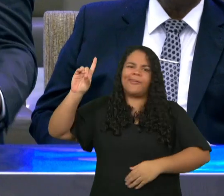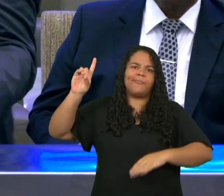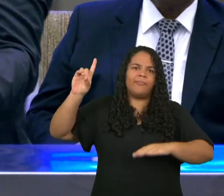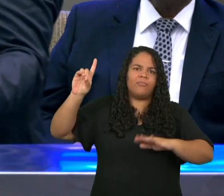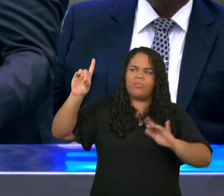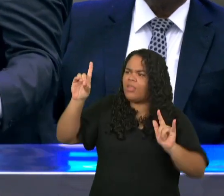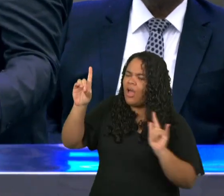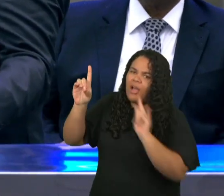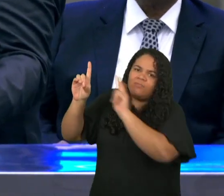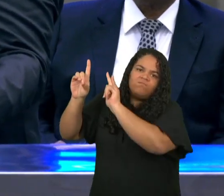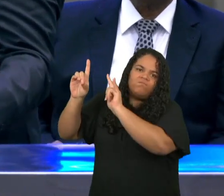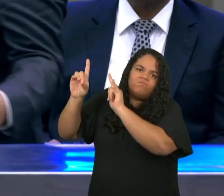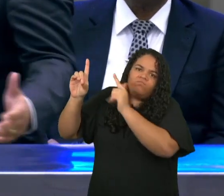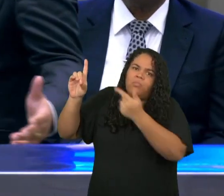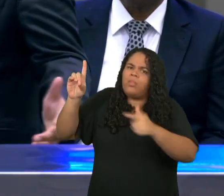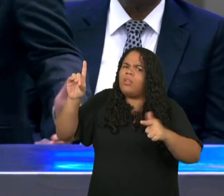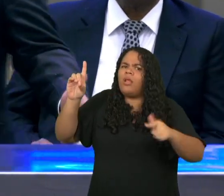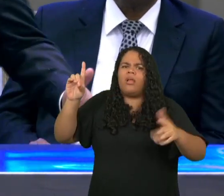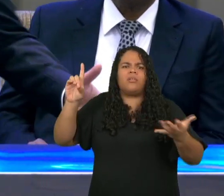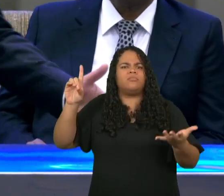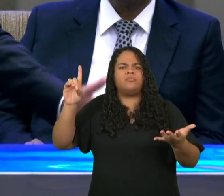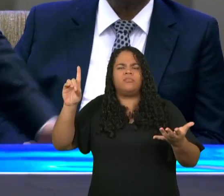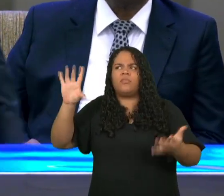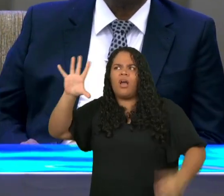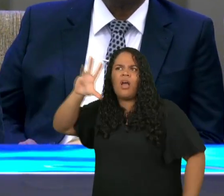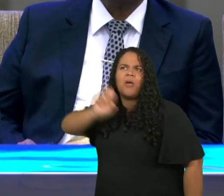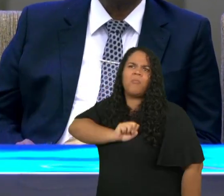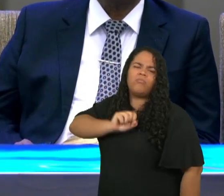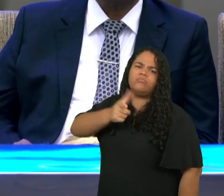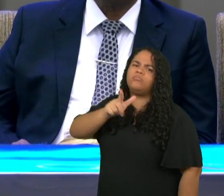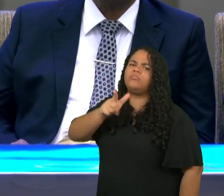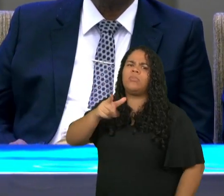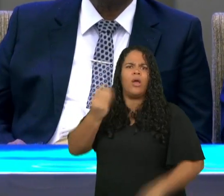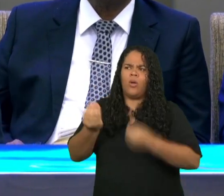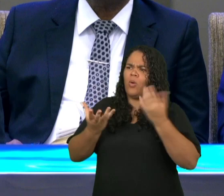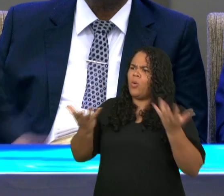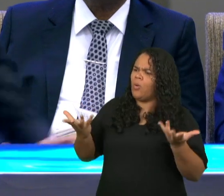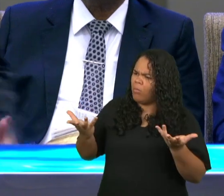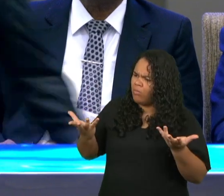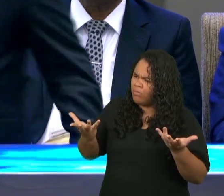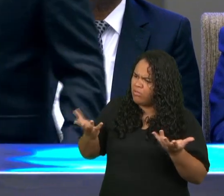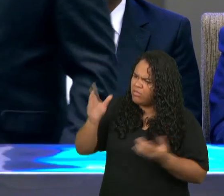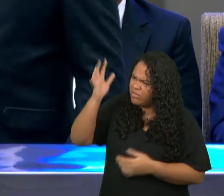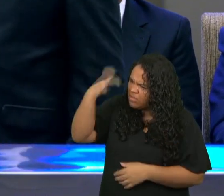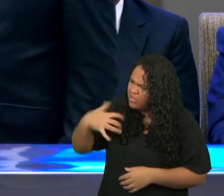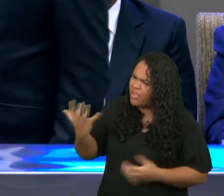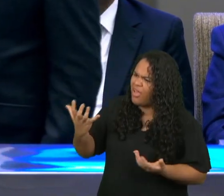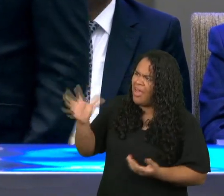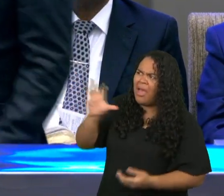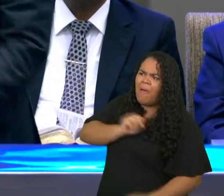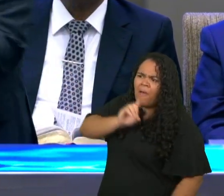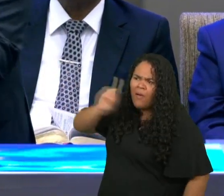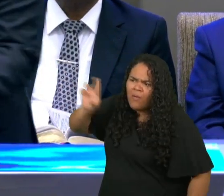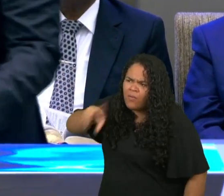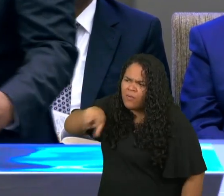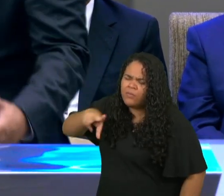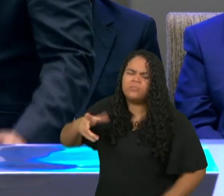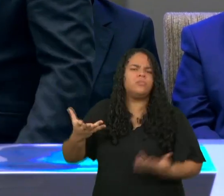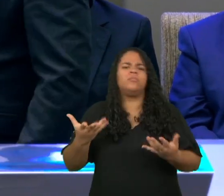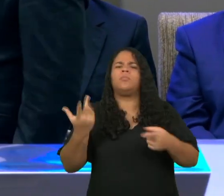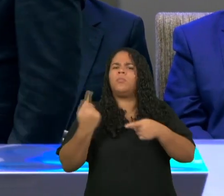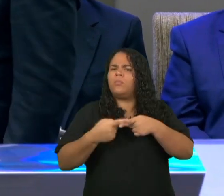Que é isso, pastor? Não amar a Deus? Claro que não. Por que não amam a Deus?